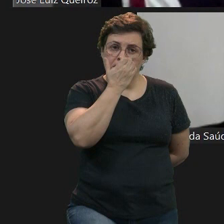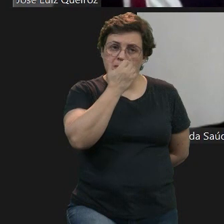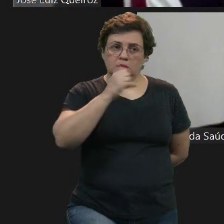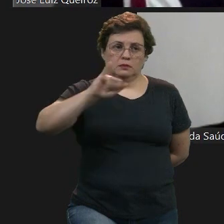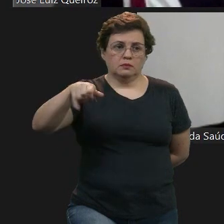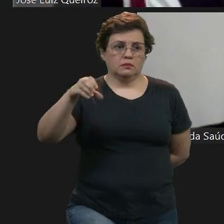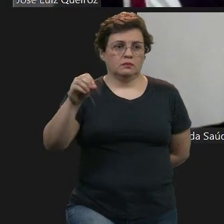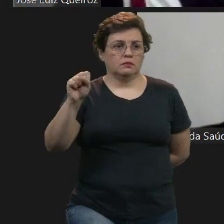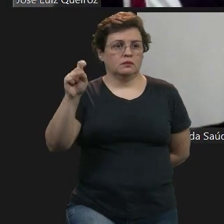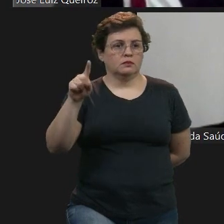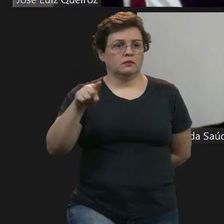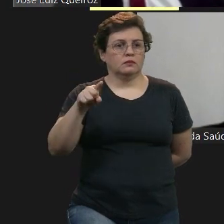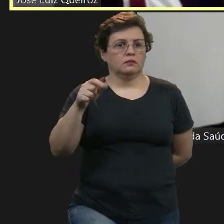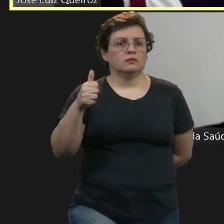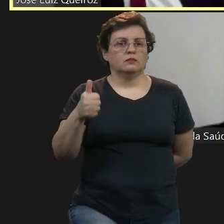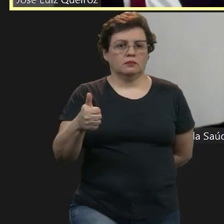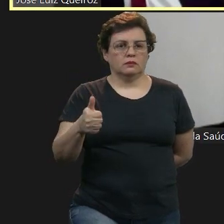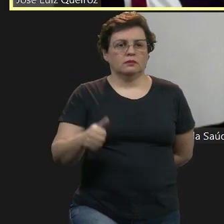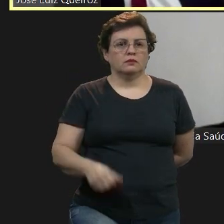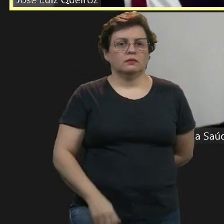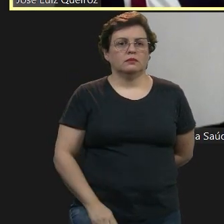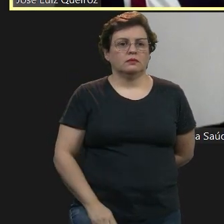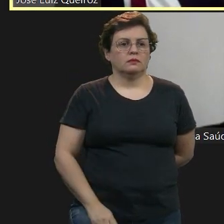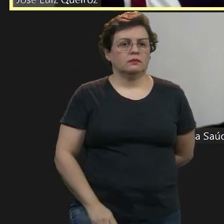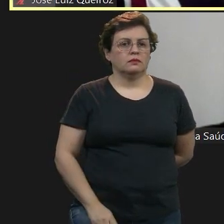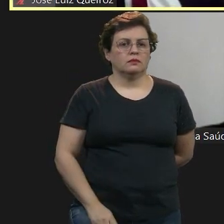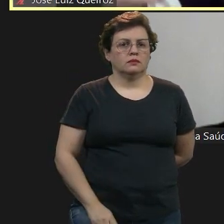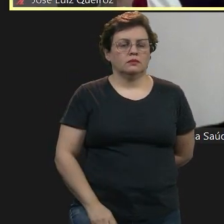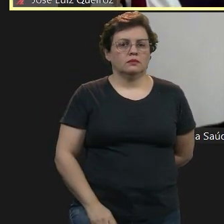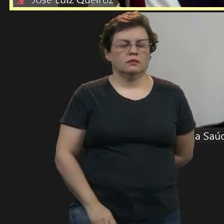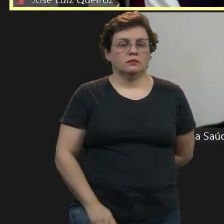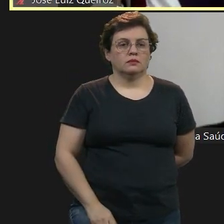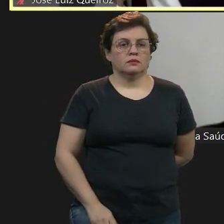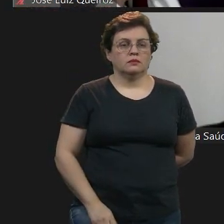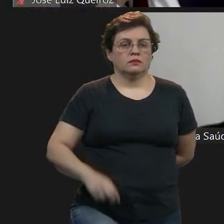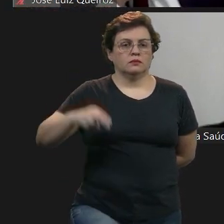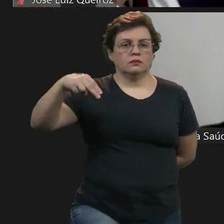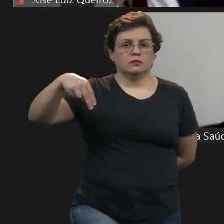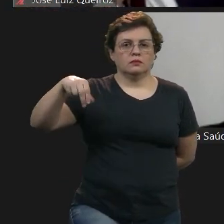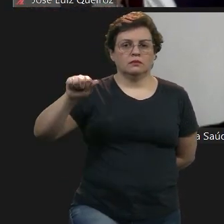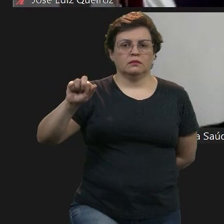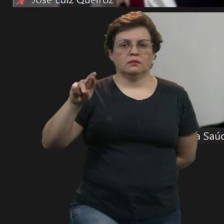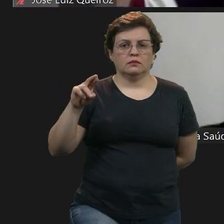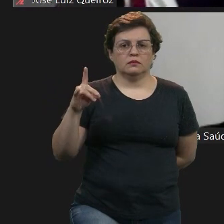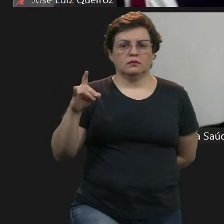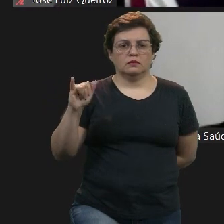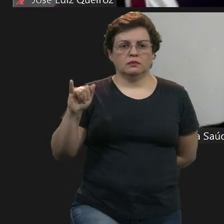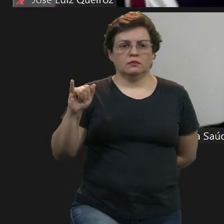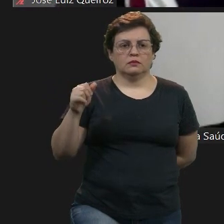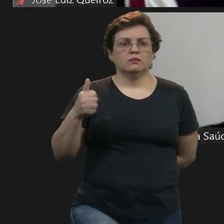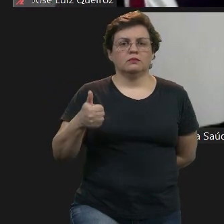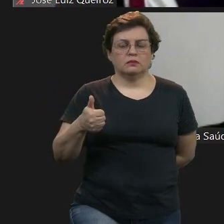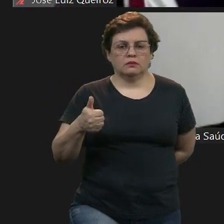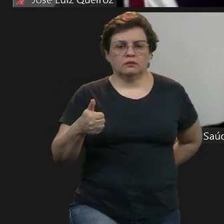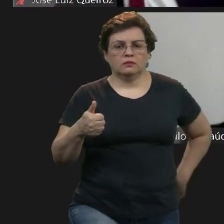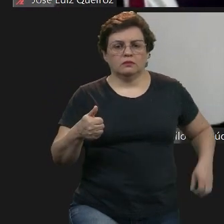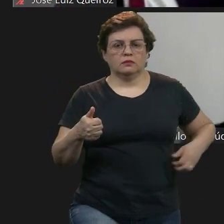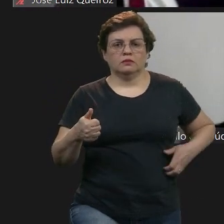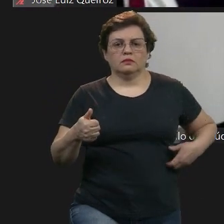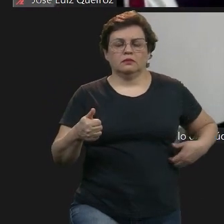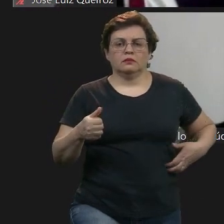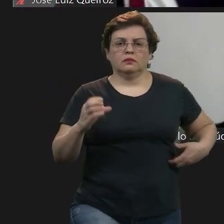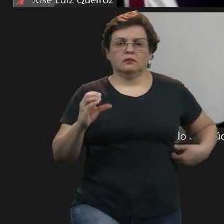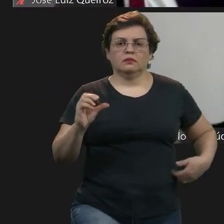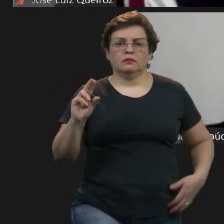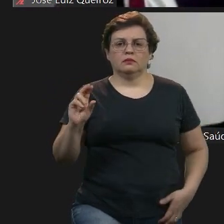Luiz Queiroz. Sim. Vereador Luiz Eduardo Nardi. Sim. Vereador